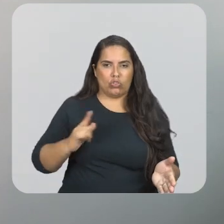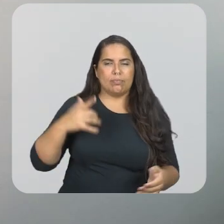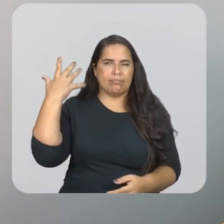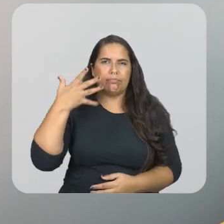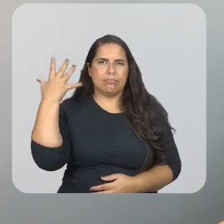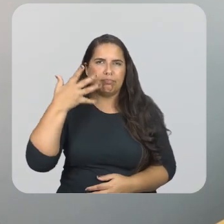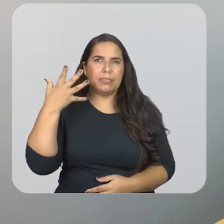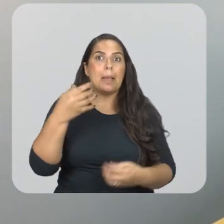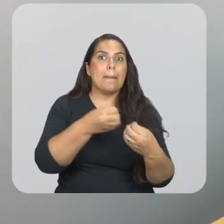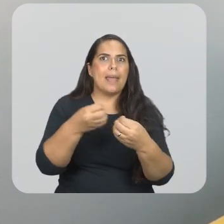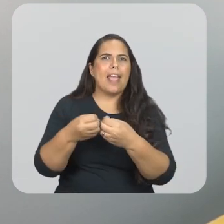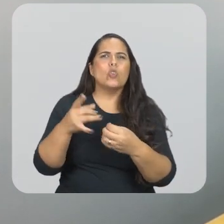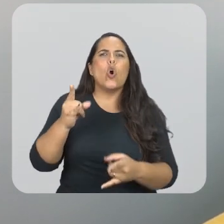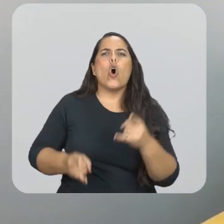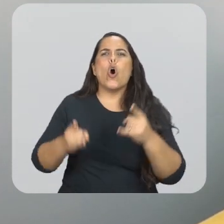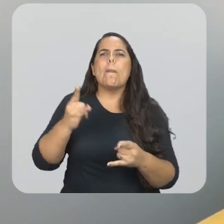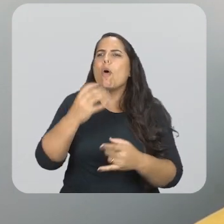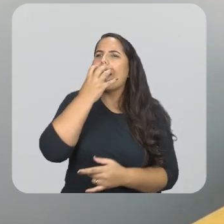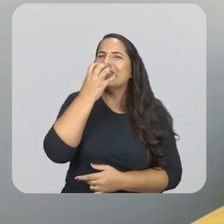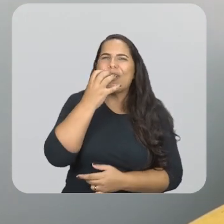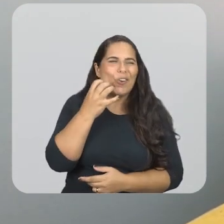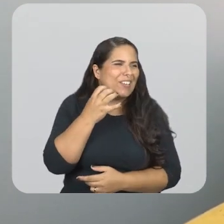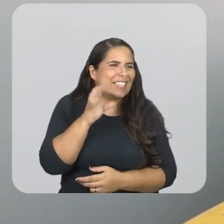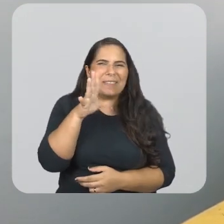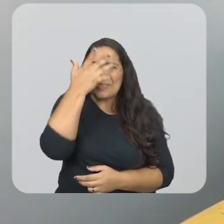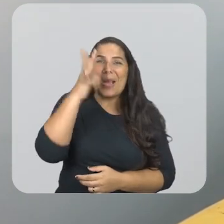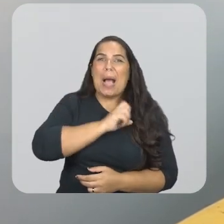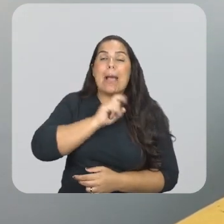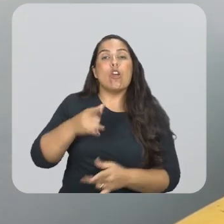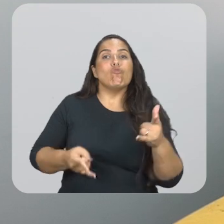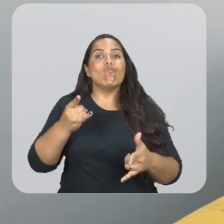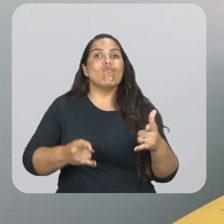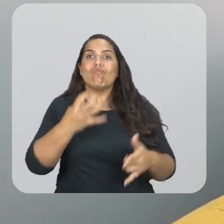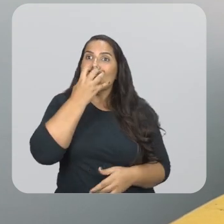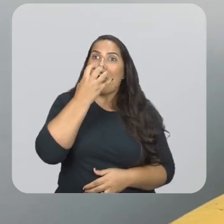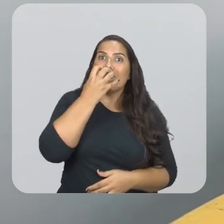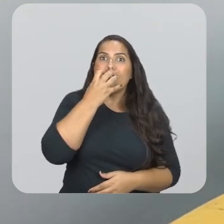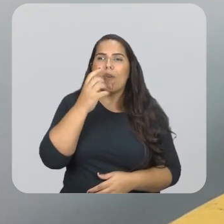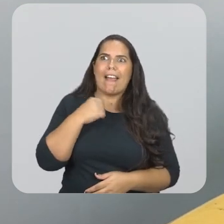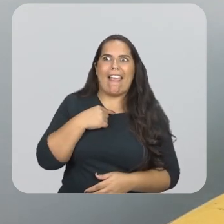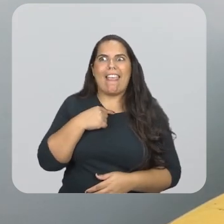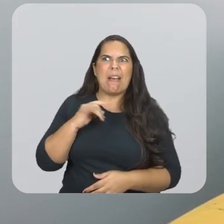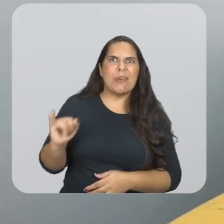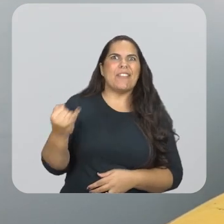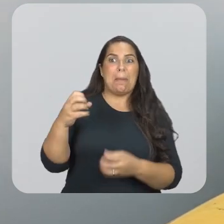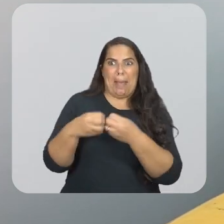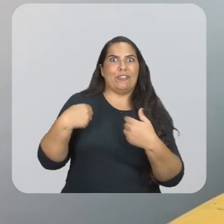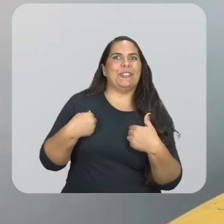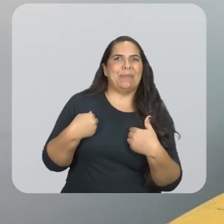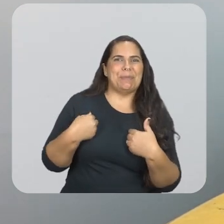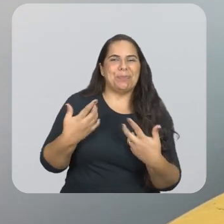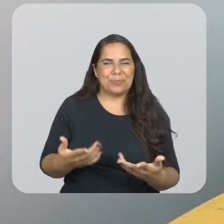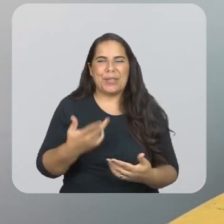palcos que eu estava falando, estarem sempre perto daquele robô cachorro, que as pessoas amam. E aí sempre tinha um robô cachorro do meu lado, eu falava assim, vou pegar essa galera.